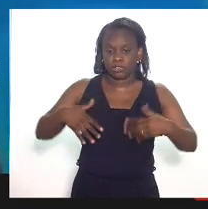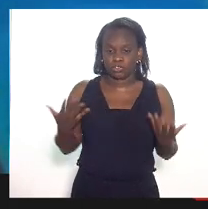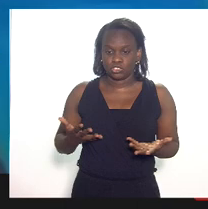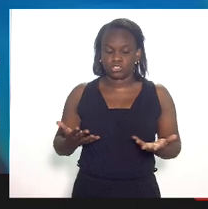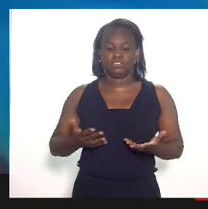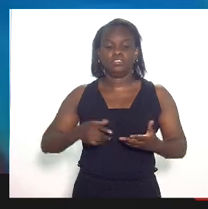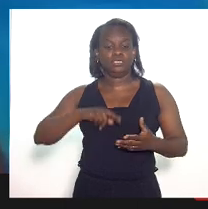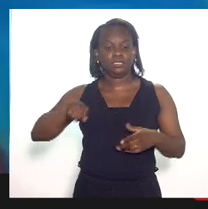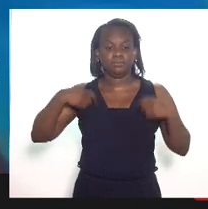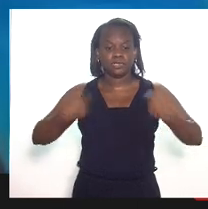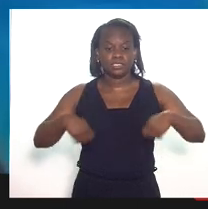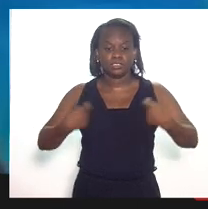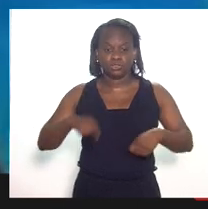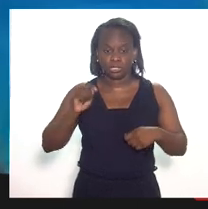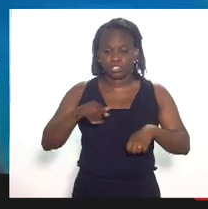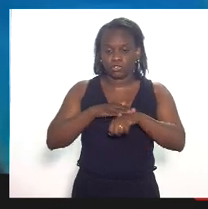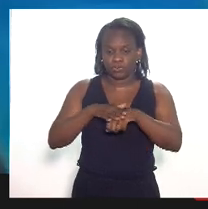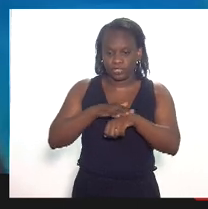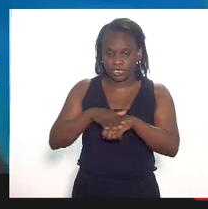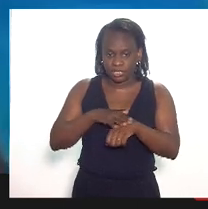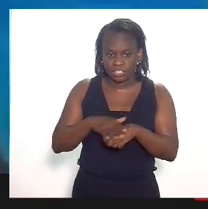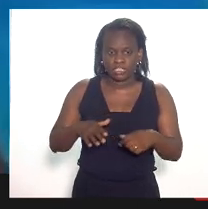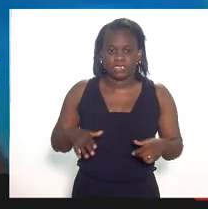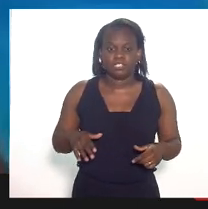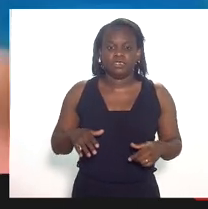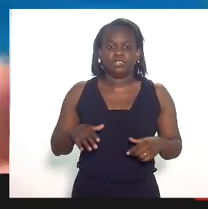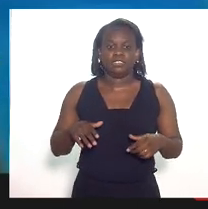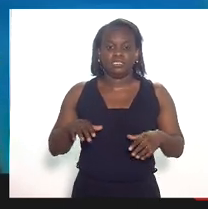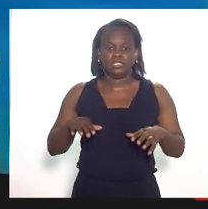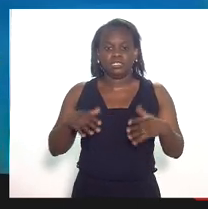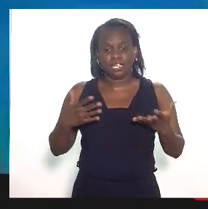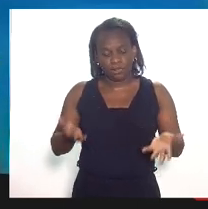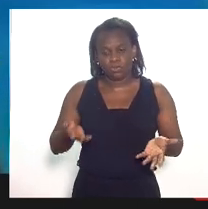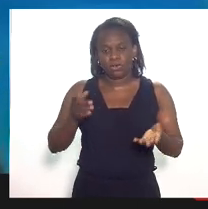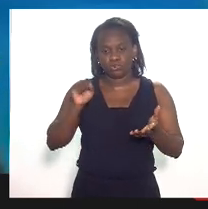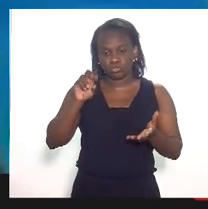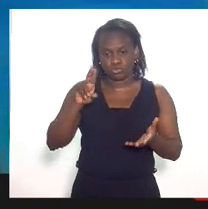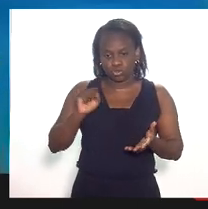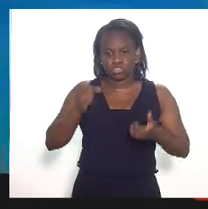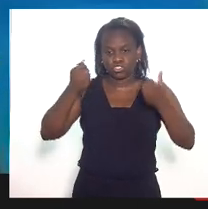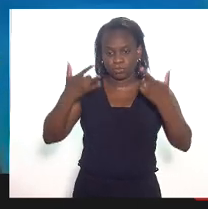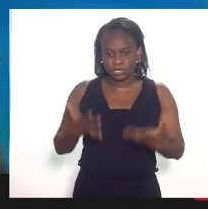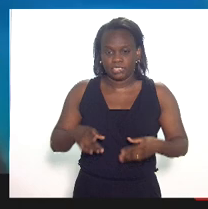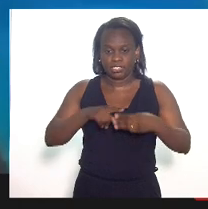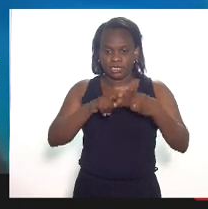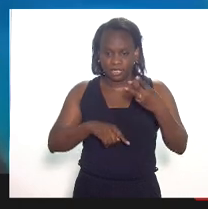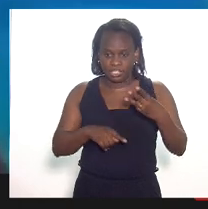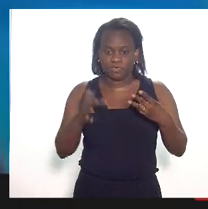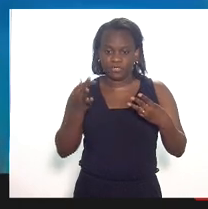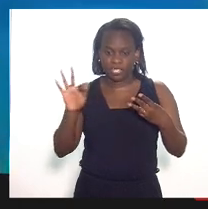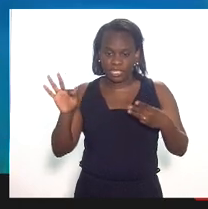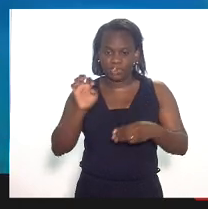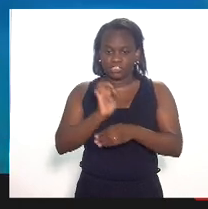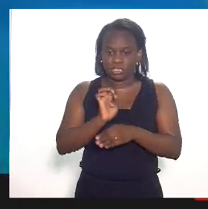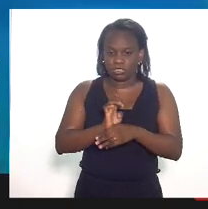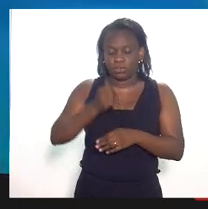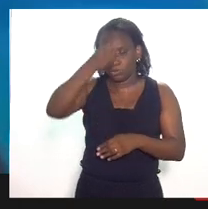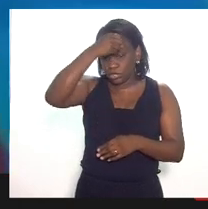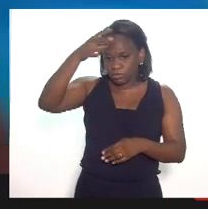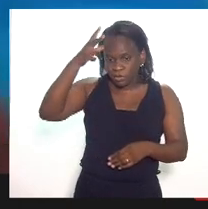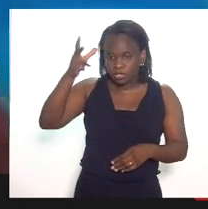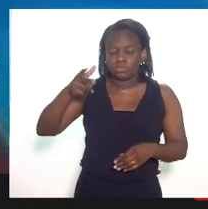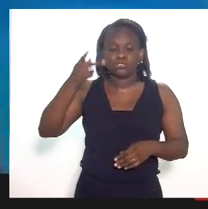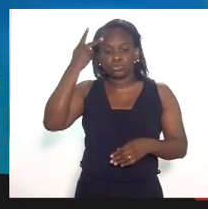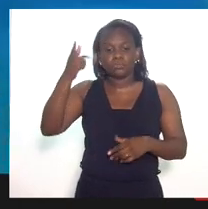O que nós precisamos hoje é conversar com as instâncias, como manda o SUS, tripartite, federal, estadual e municipal, sobre